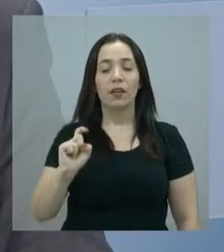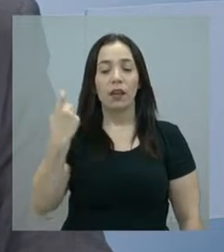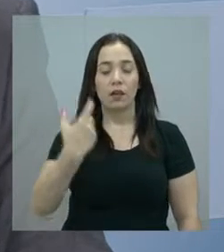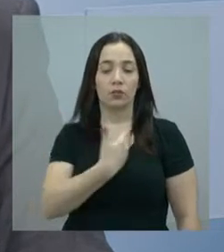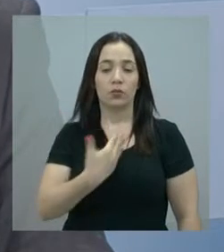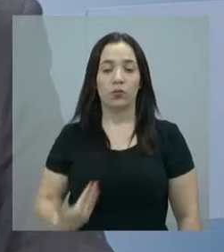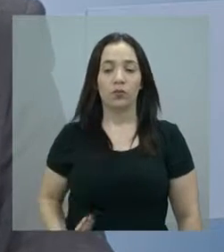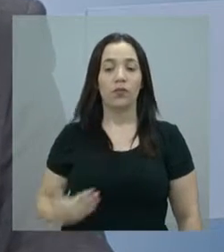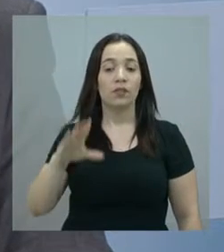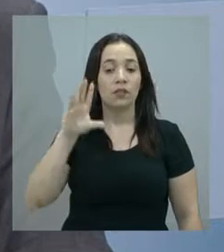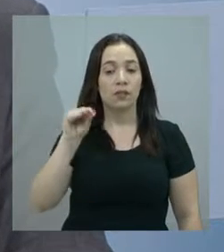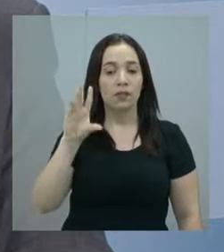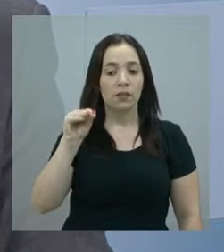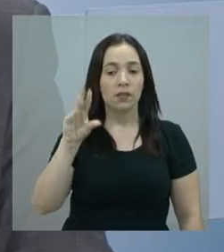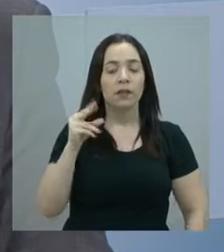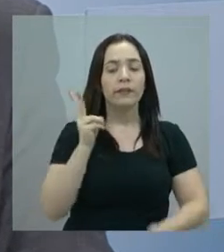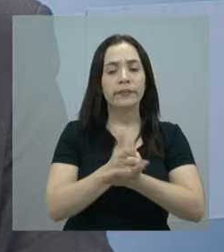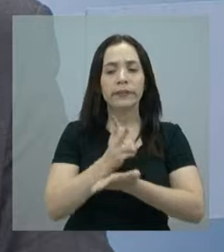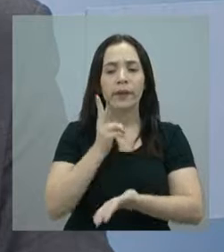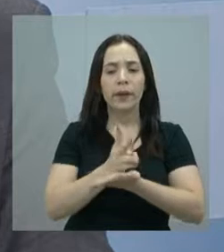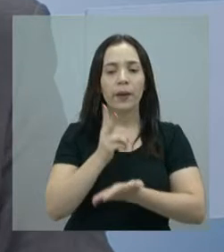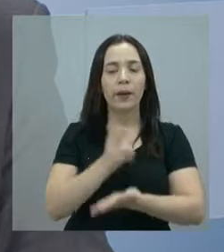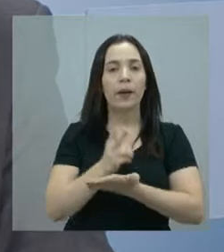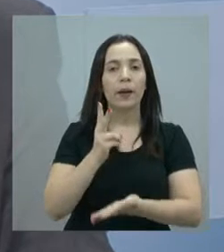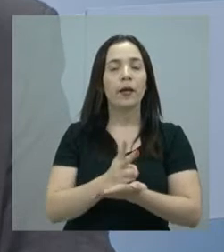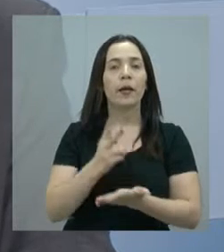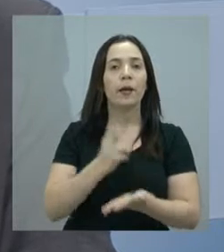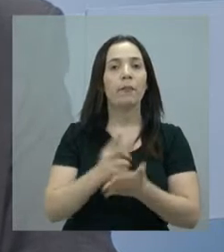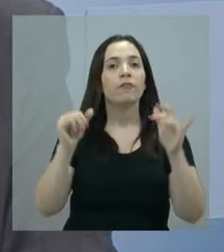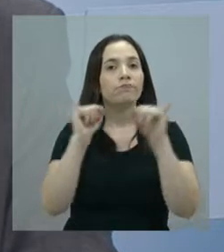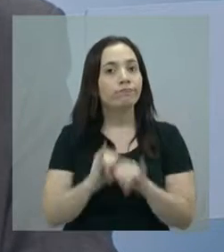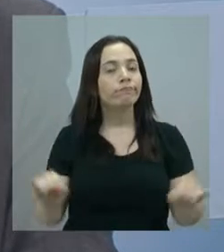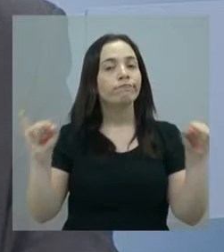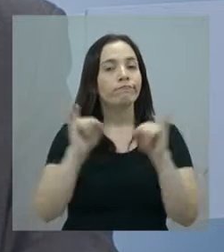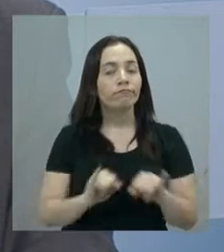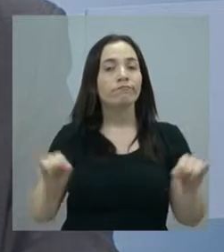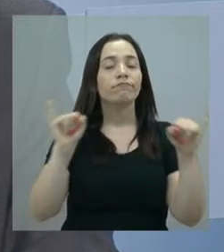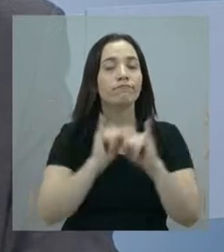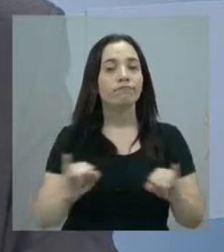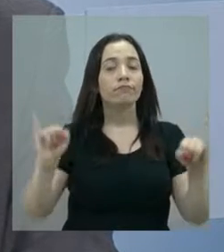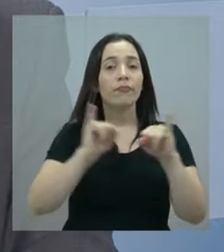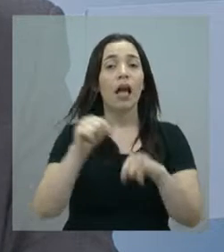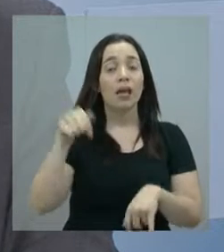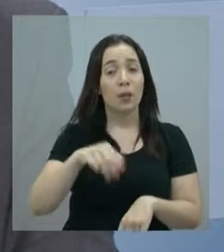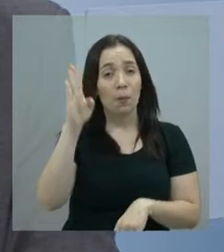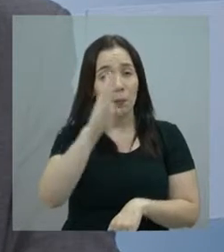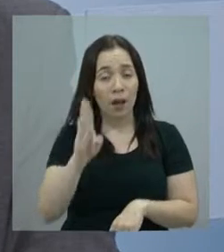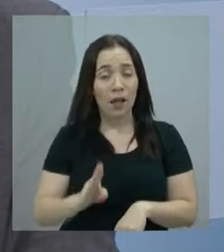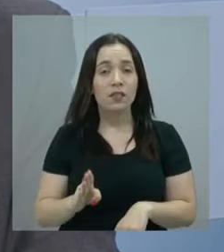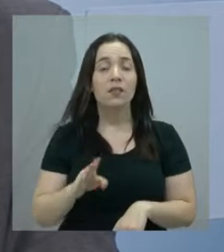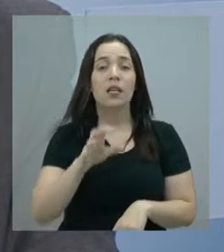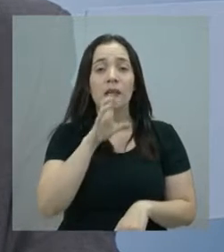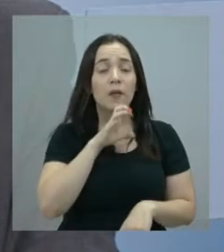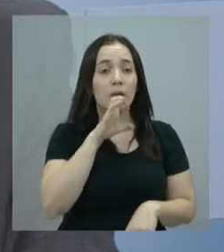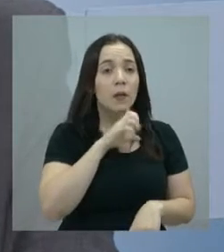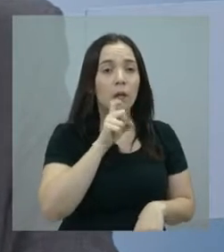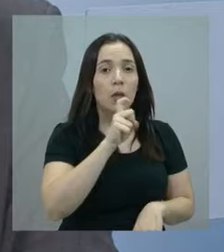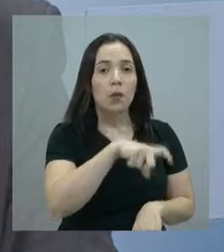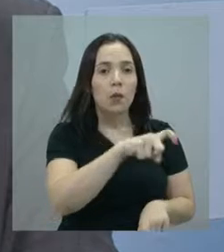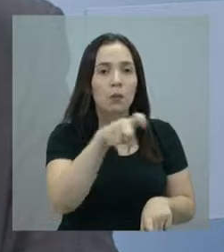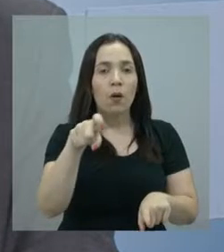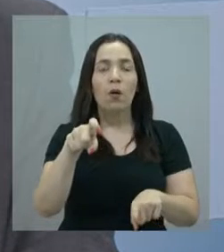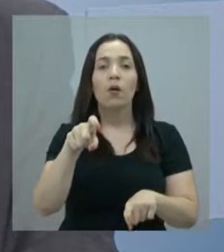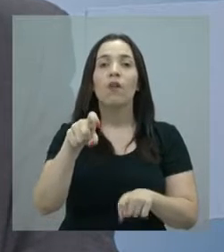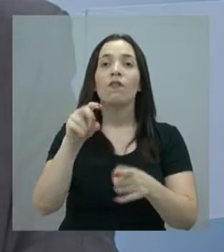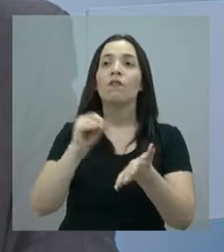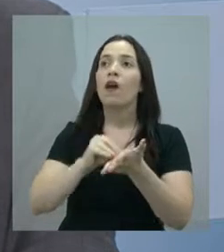ex-governador Ciro Gomes está sempre nos alertando que nós somos um dos poucos países no mundo que não cobra imposto sobre lucros e